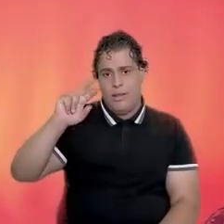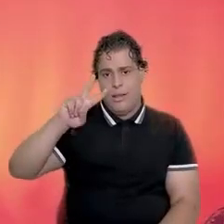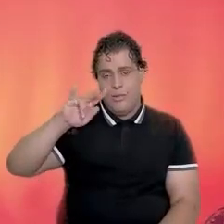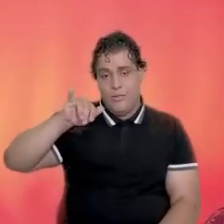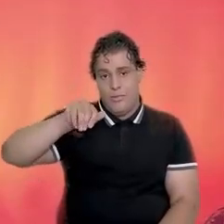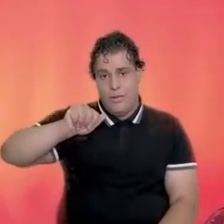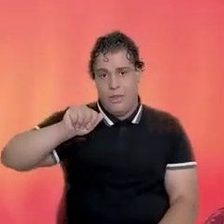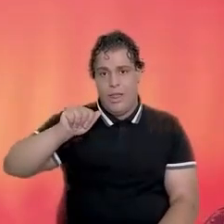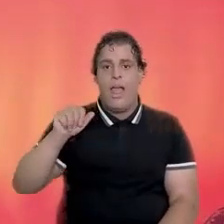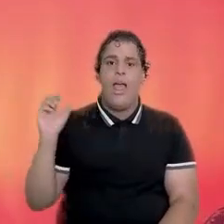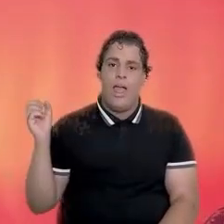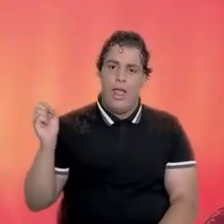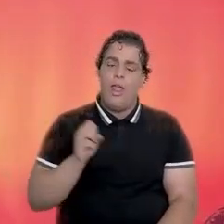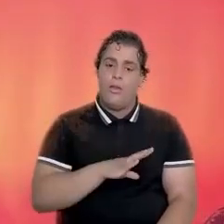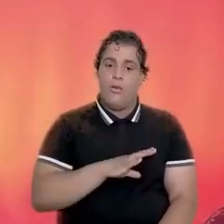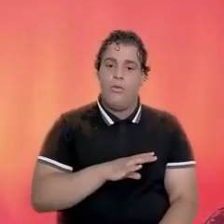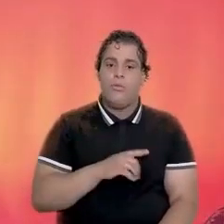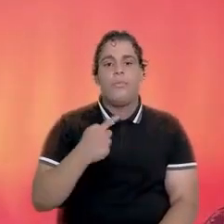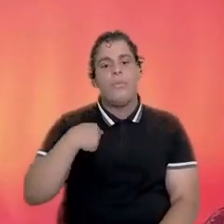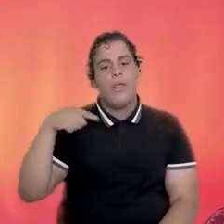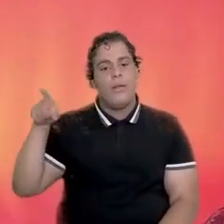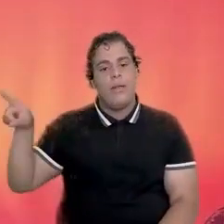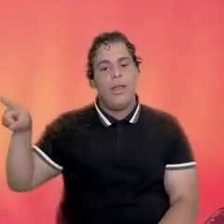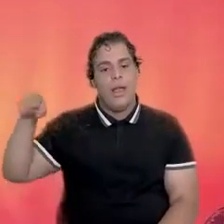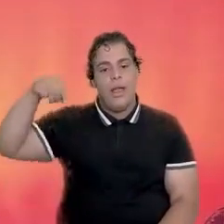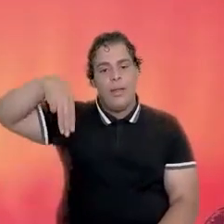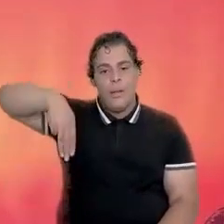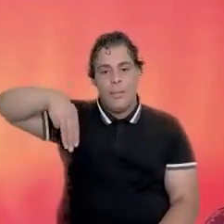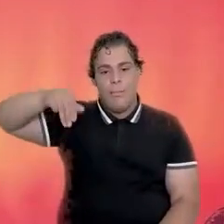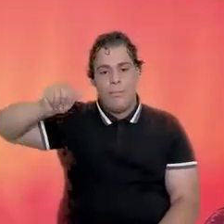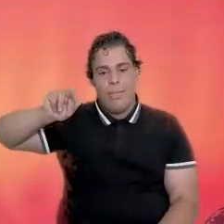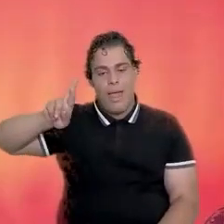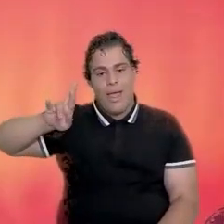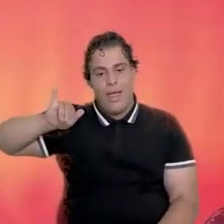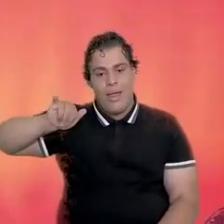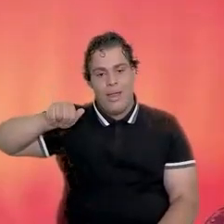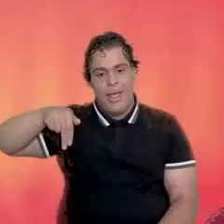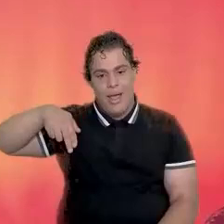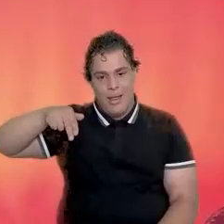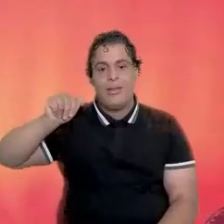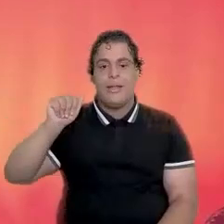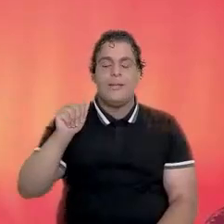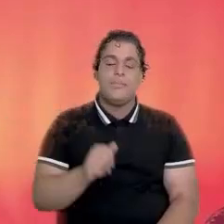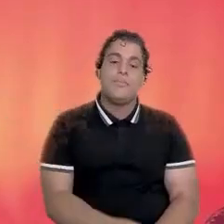de Mariana, onde eu estive recentemente na Flimari. Também lancei